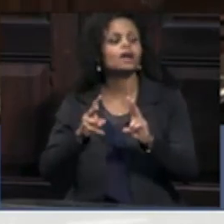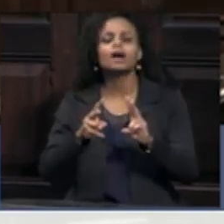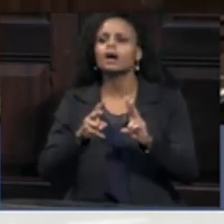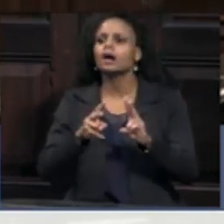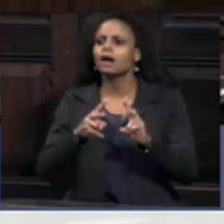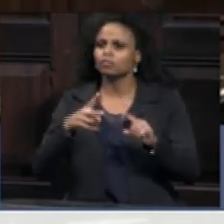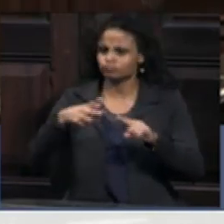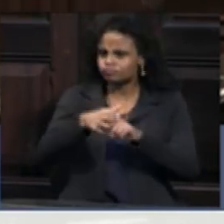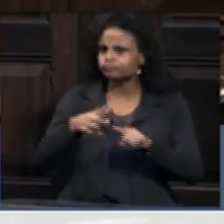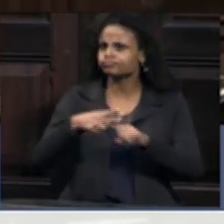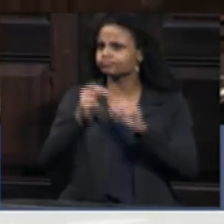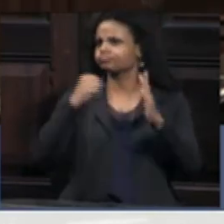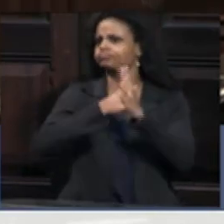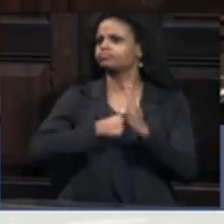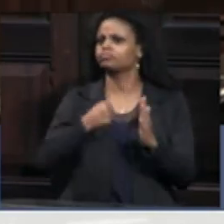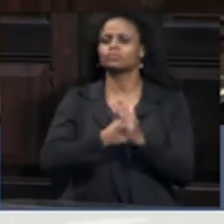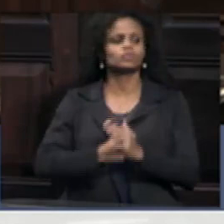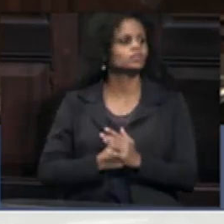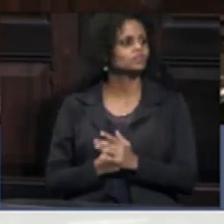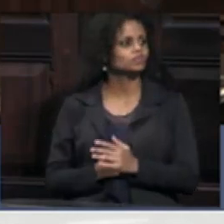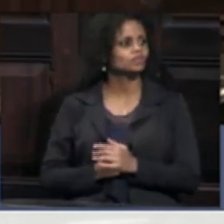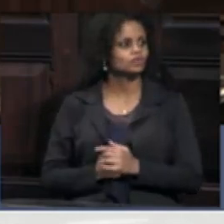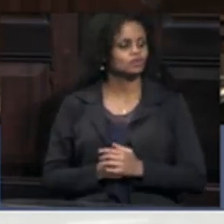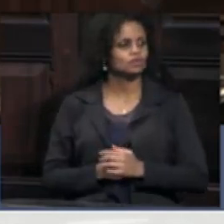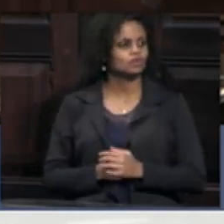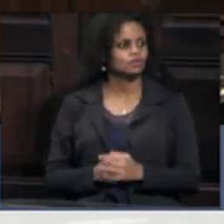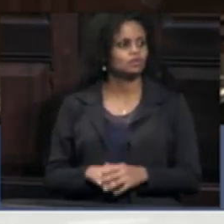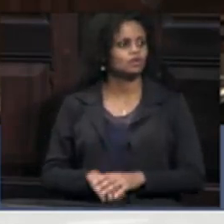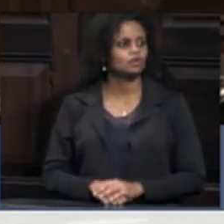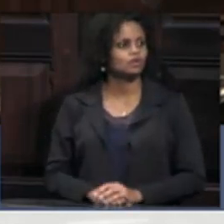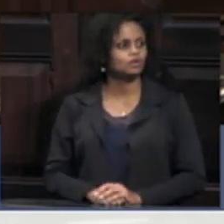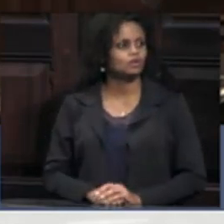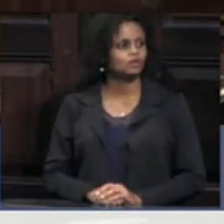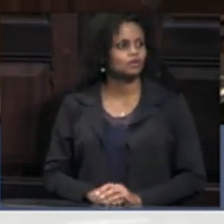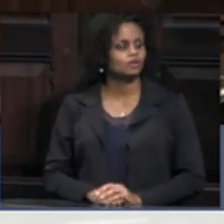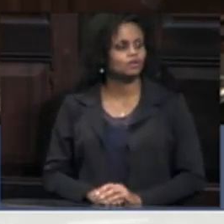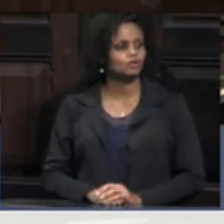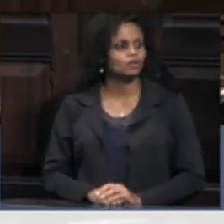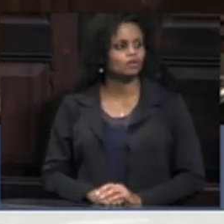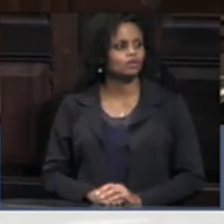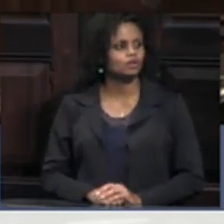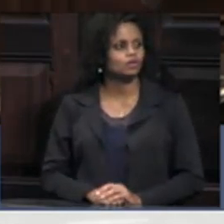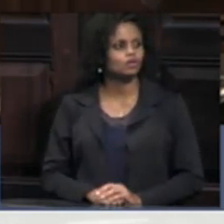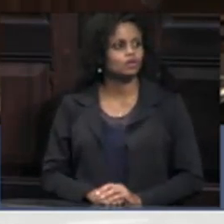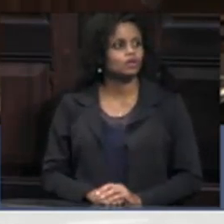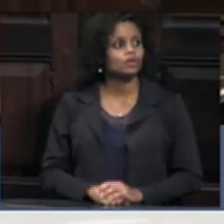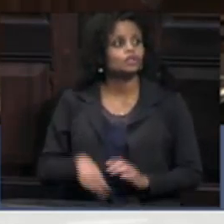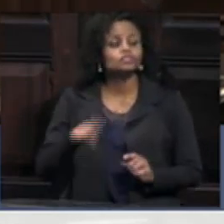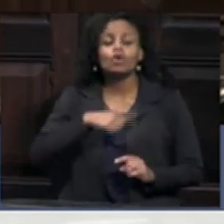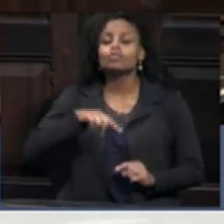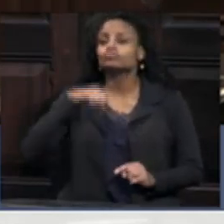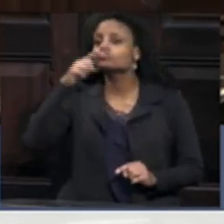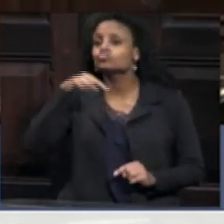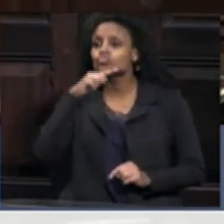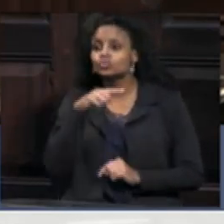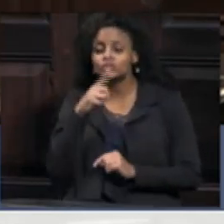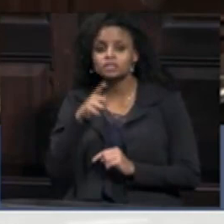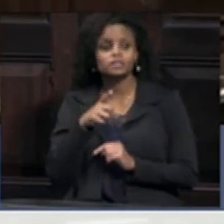obstrução. E esse impasse não vai ser, nós não vamos conseguir fazer com que esse